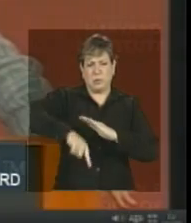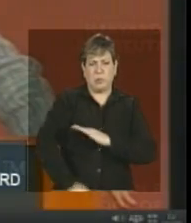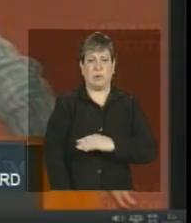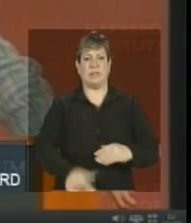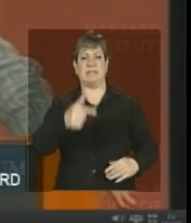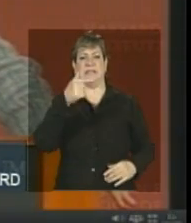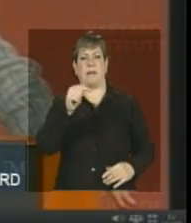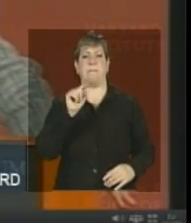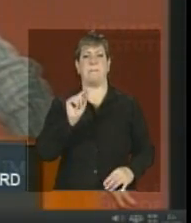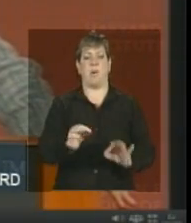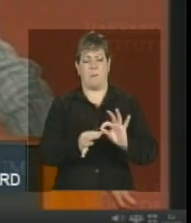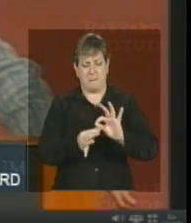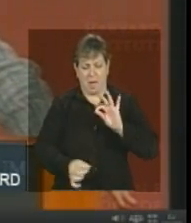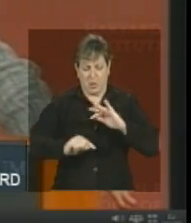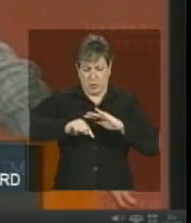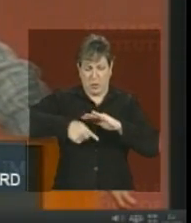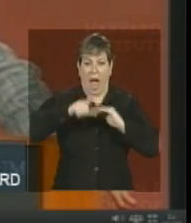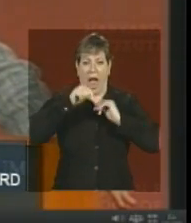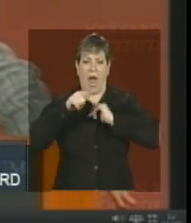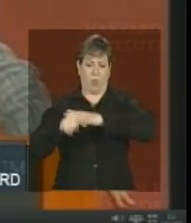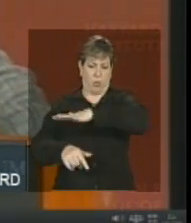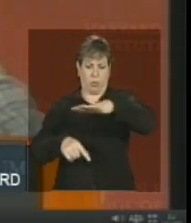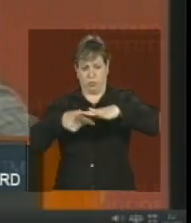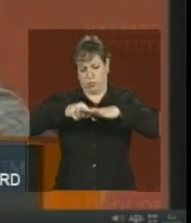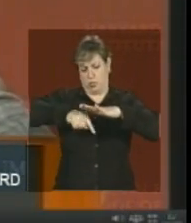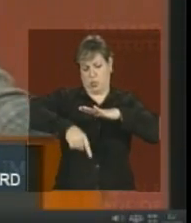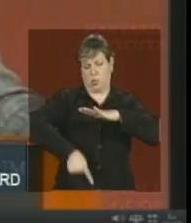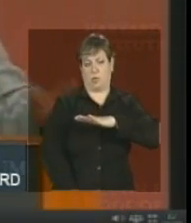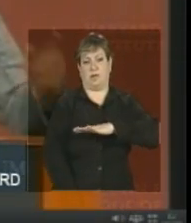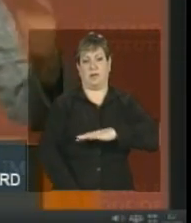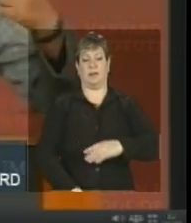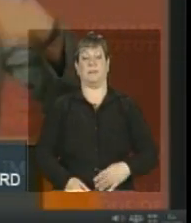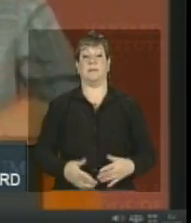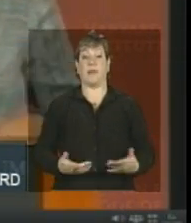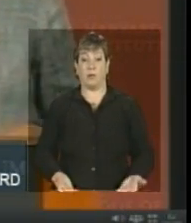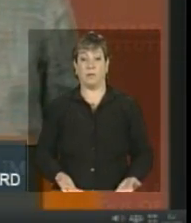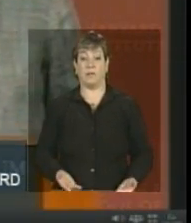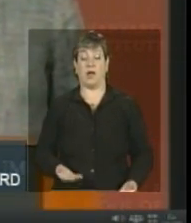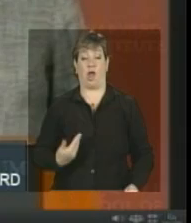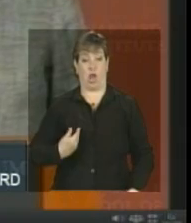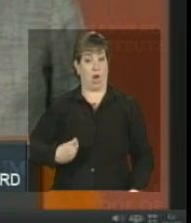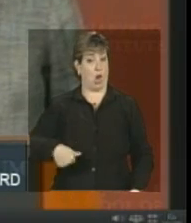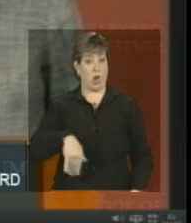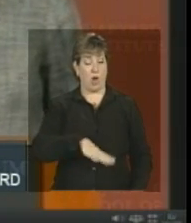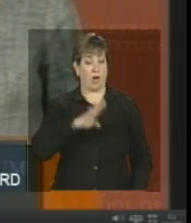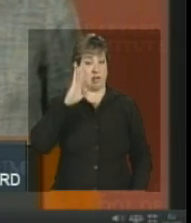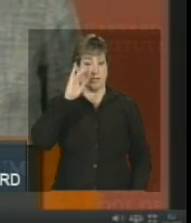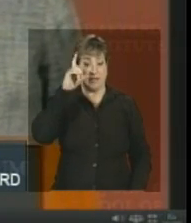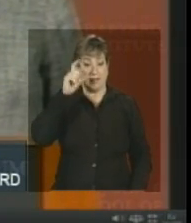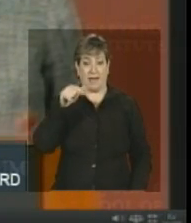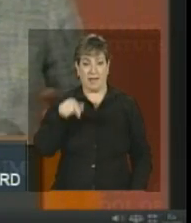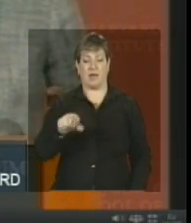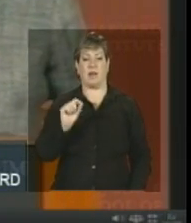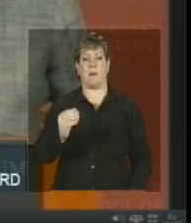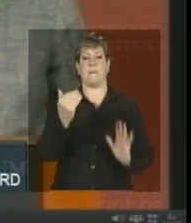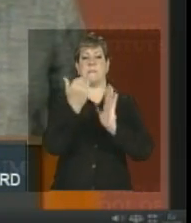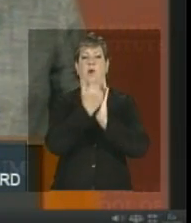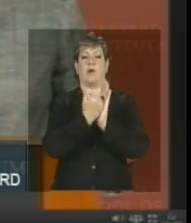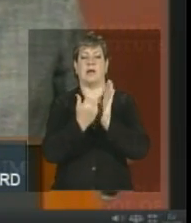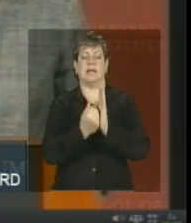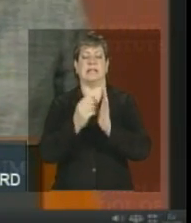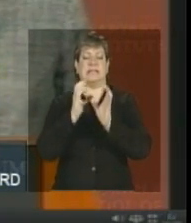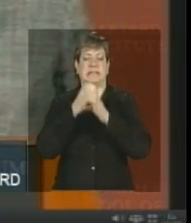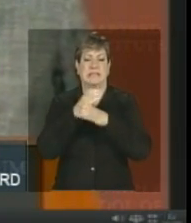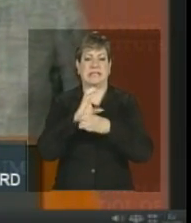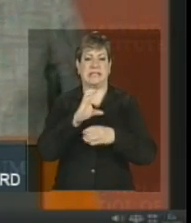metros abaixo da lâmina d'água. No entanto, o que nos interessa com o programa Ciência Sem Fronteira é garantir